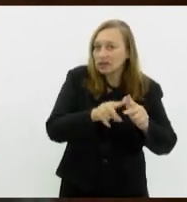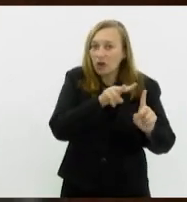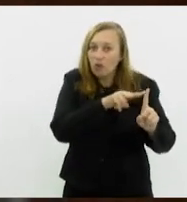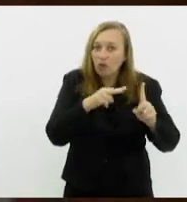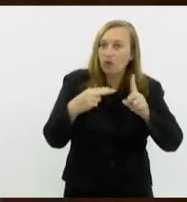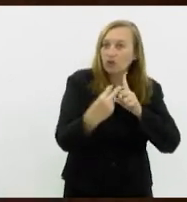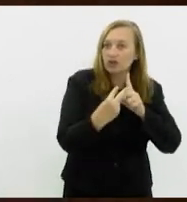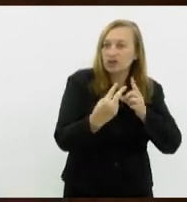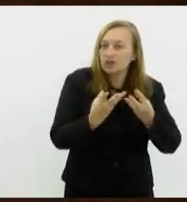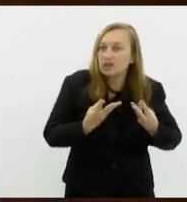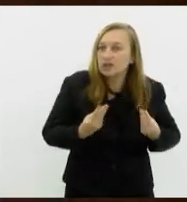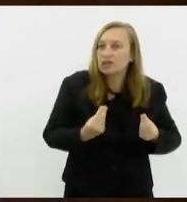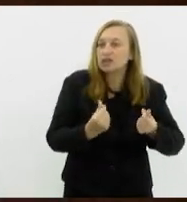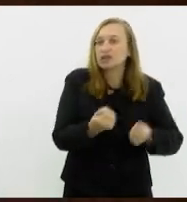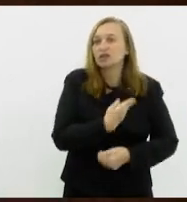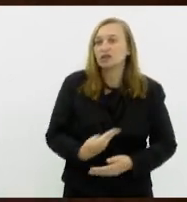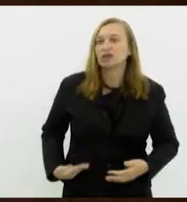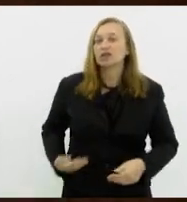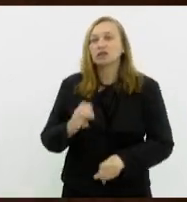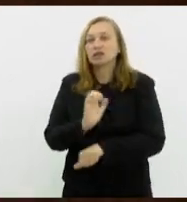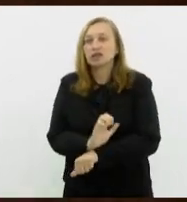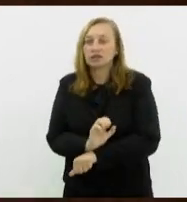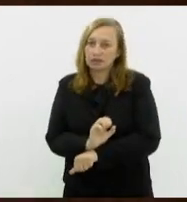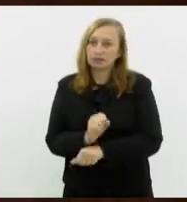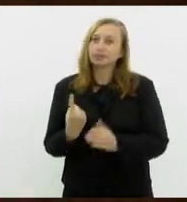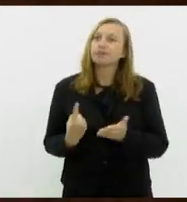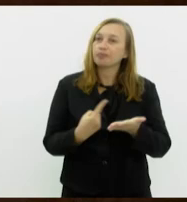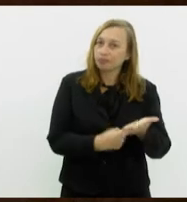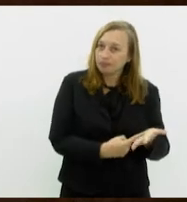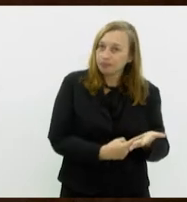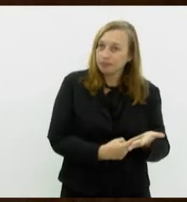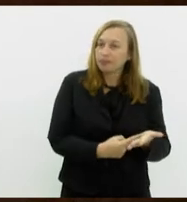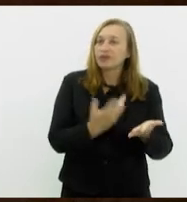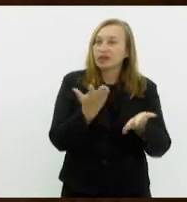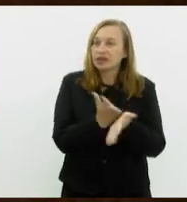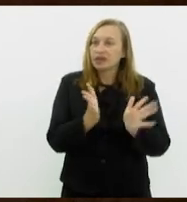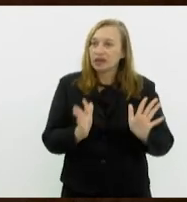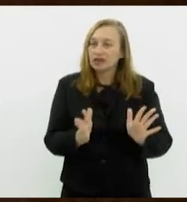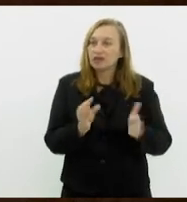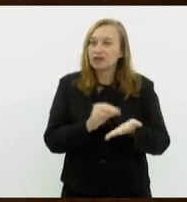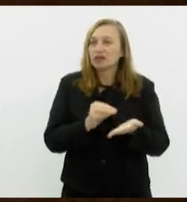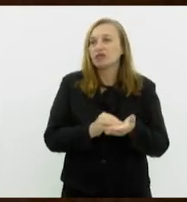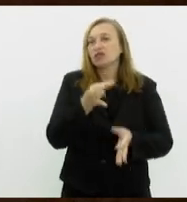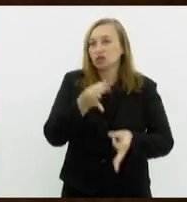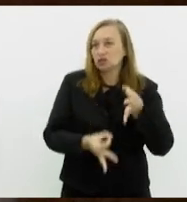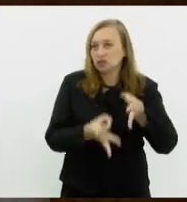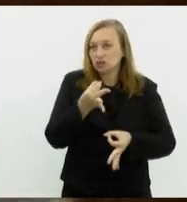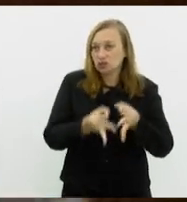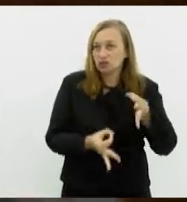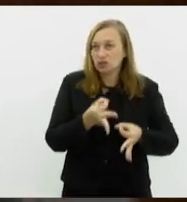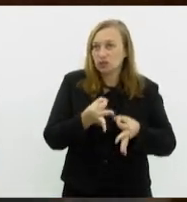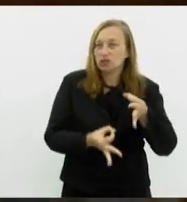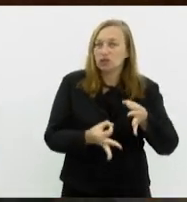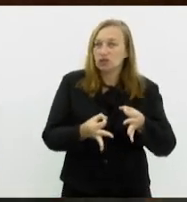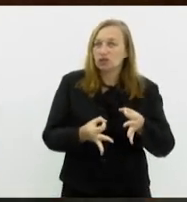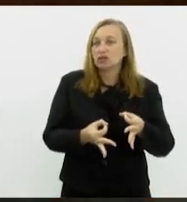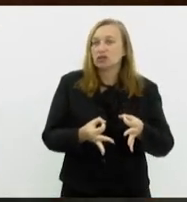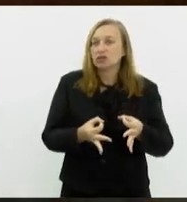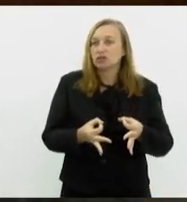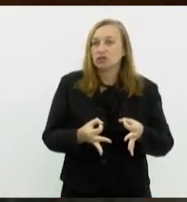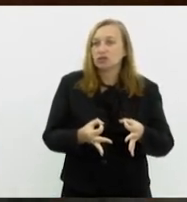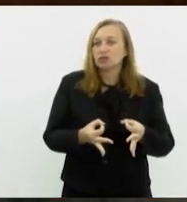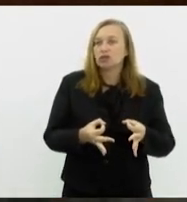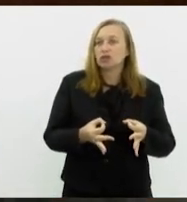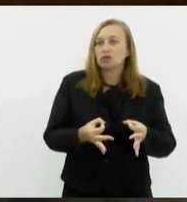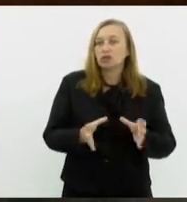pelo governador do Estado e que possa se comprometer em acabar com essas injustiças que pesaram sobre o